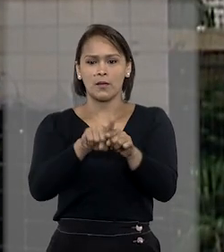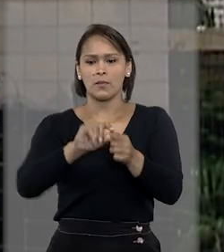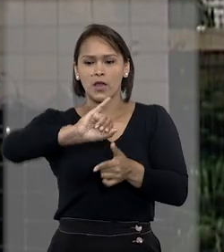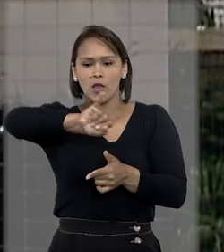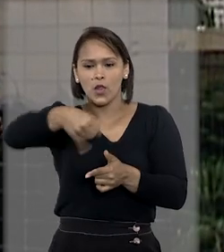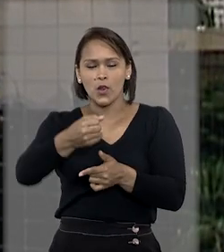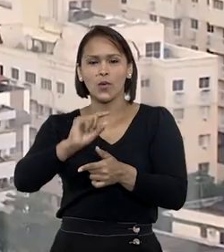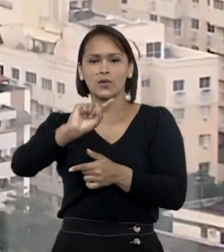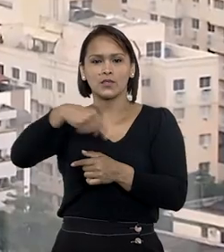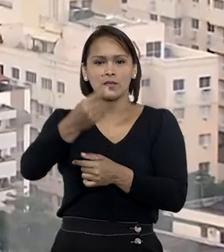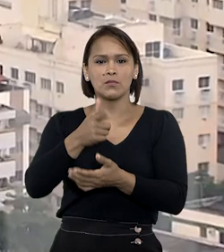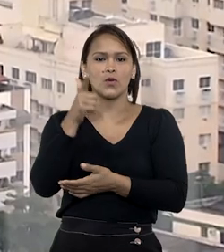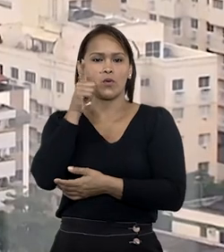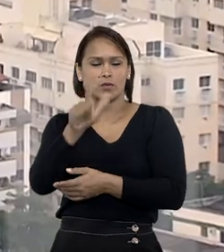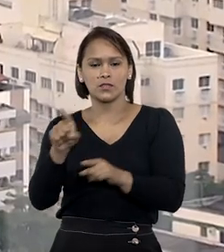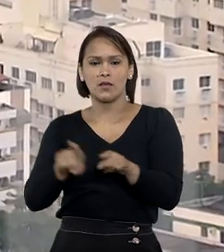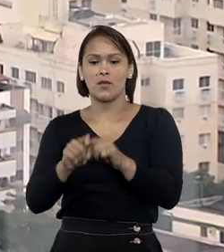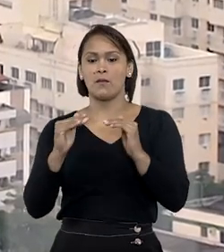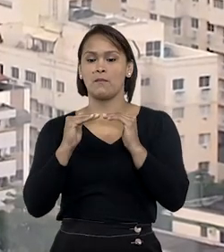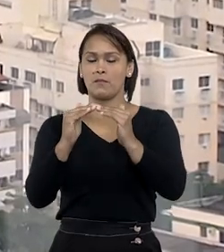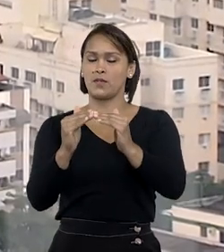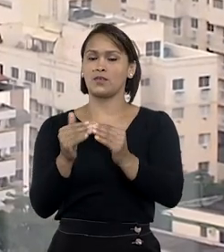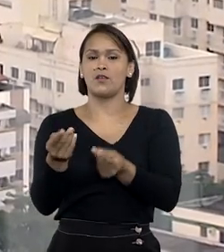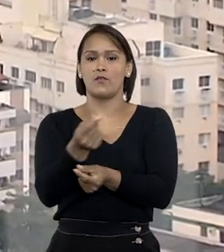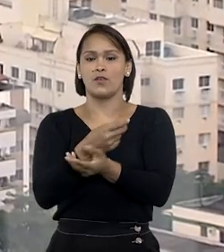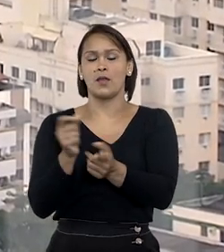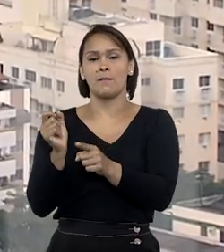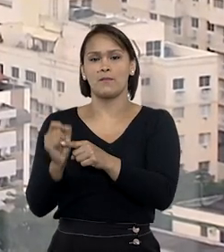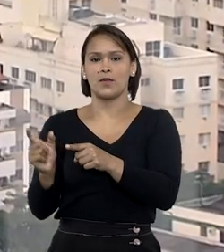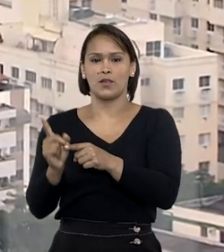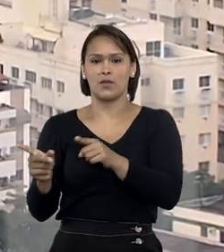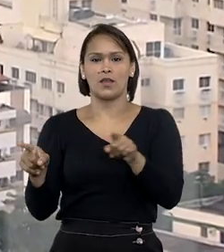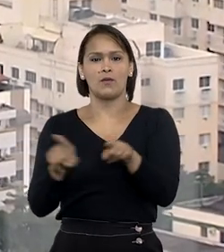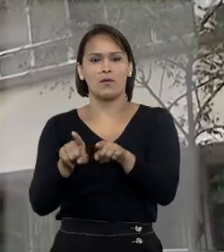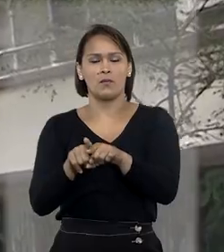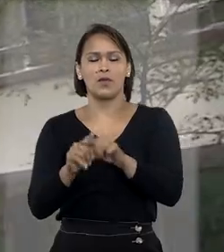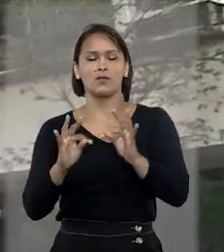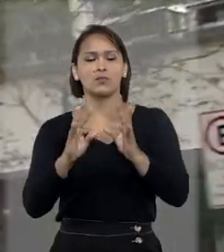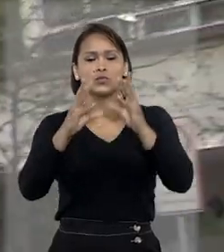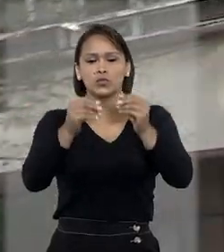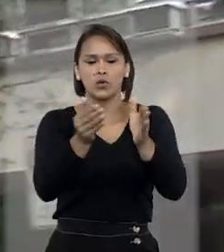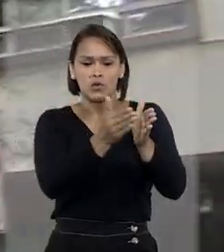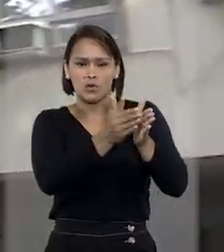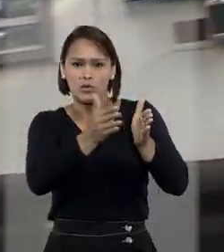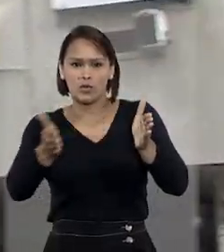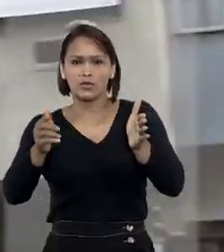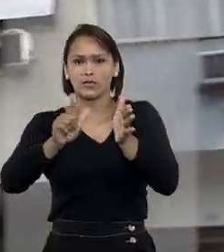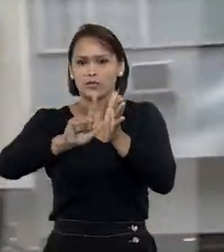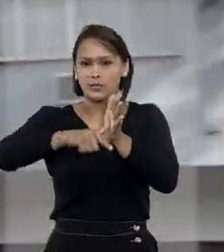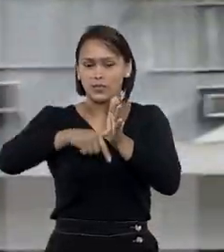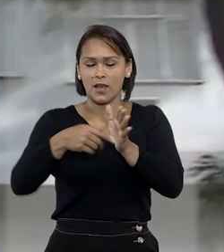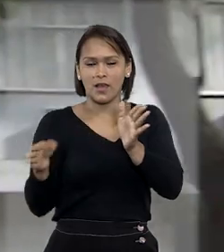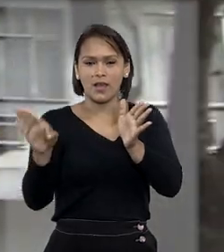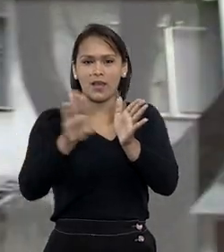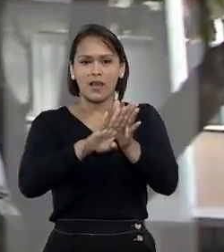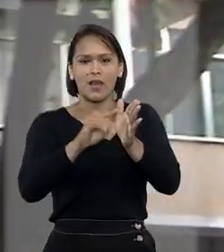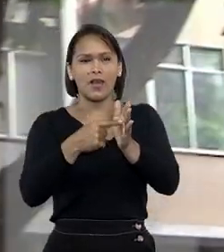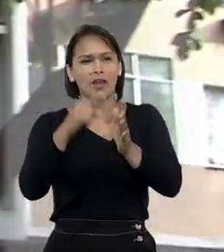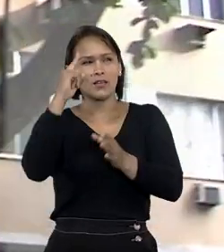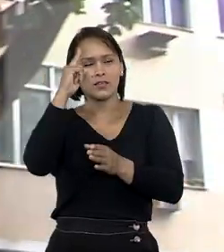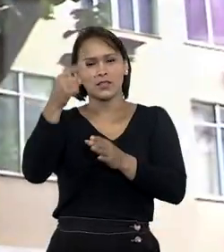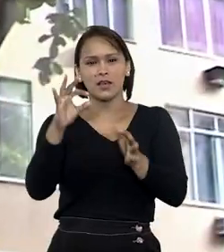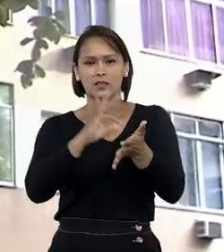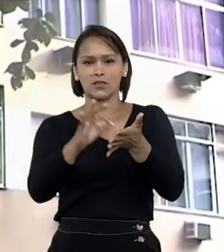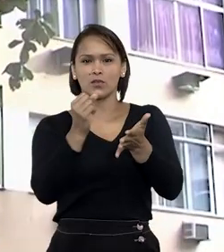de lucros cessantes Com base no preço de mercado do aluguel das unidades prometidas por todo o período do atraso até a data